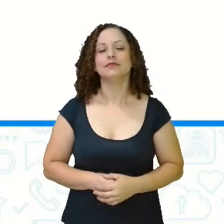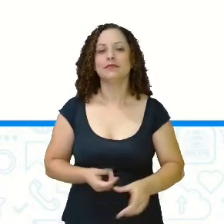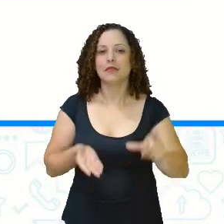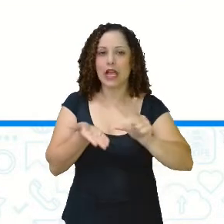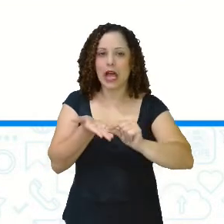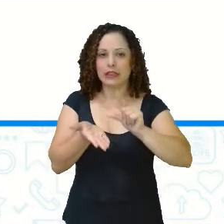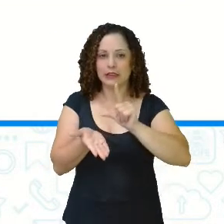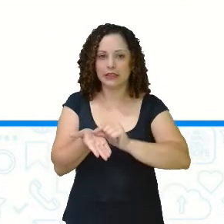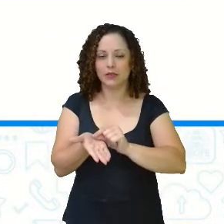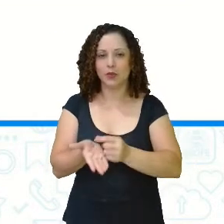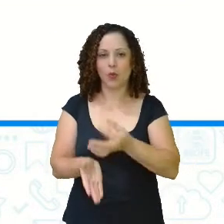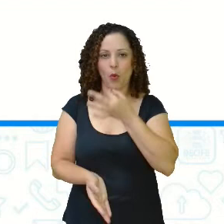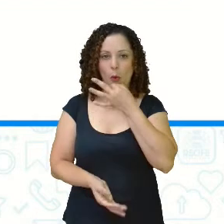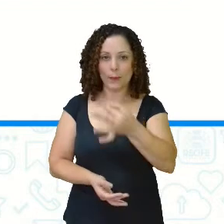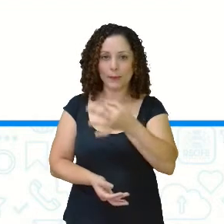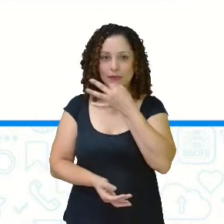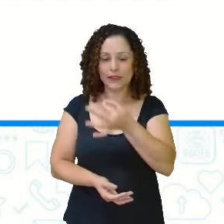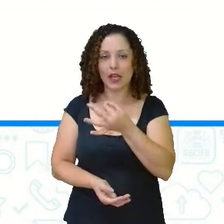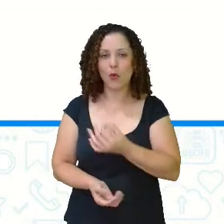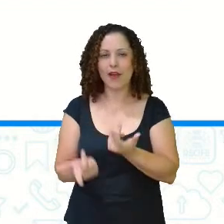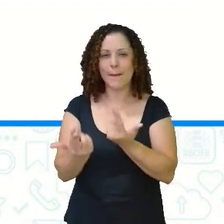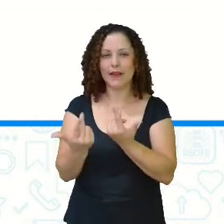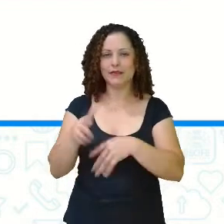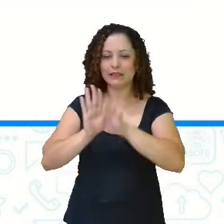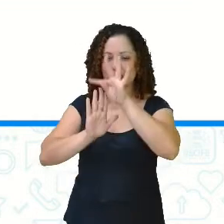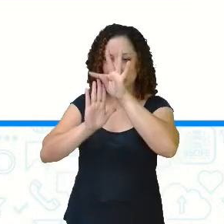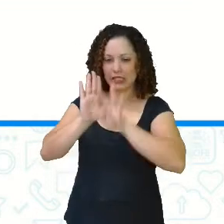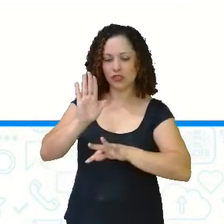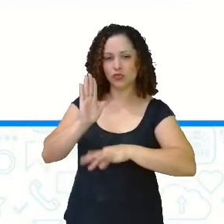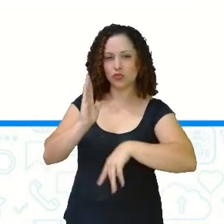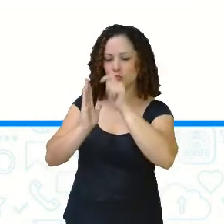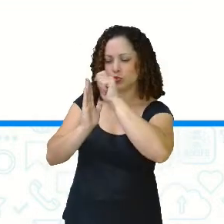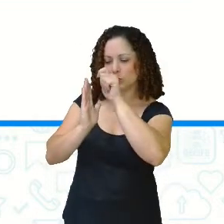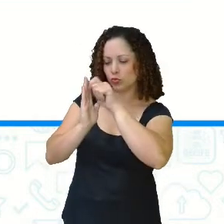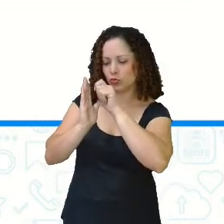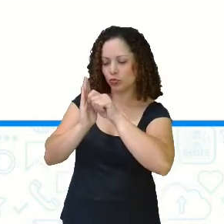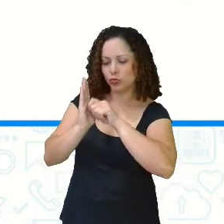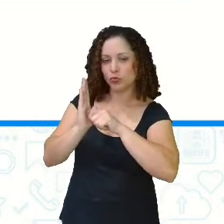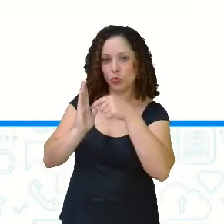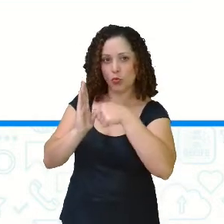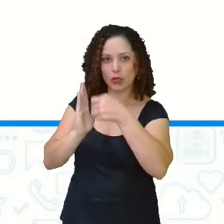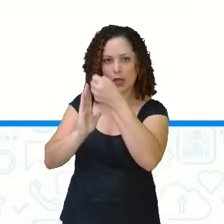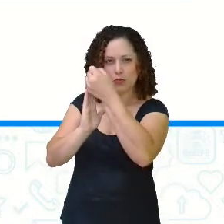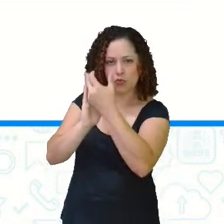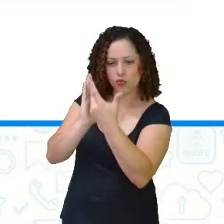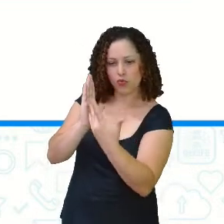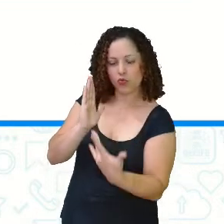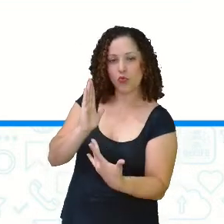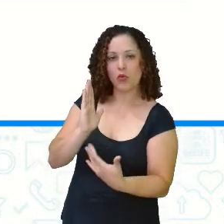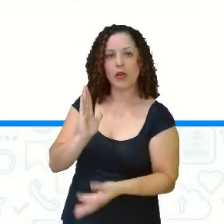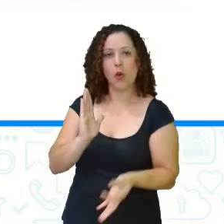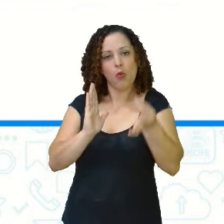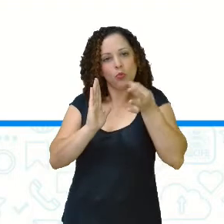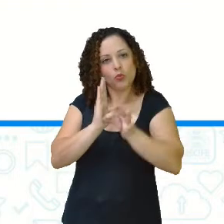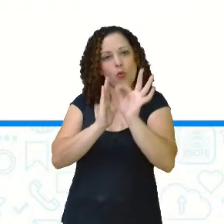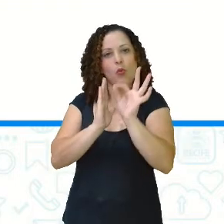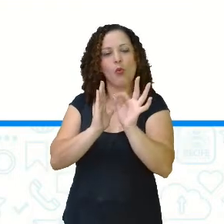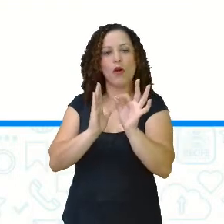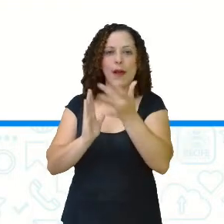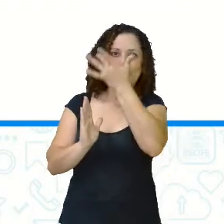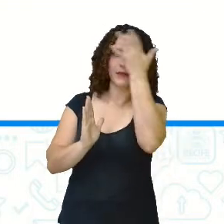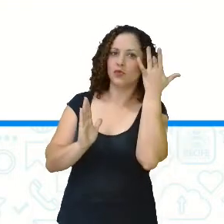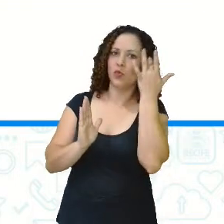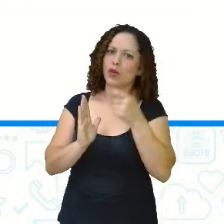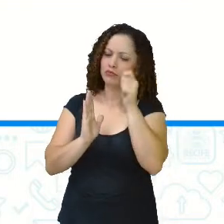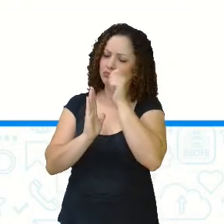opinião é um tipo de texto dissertativo argumentativo, onde o autor ou a autora, dependendo